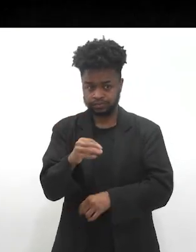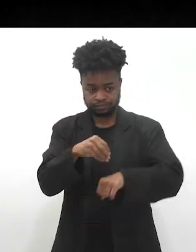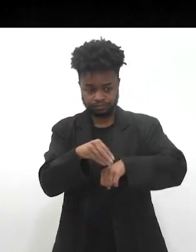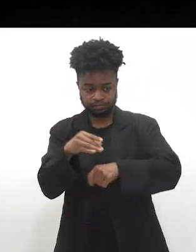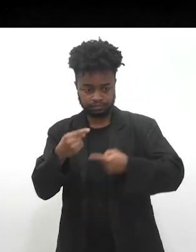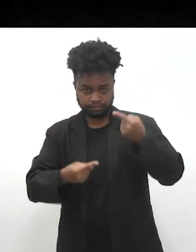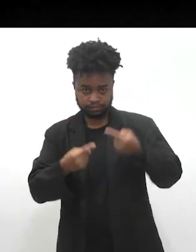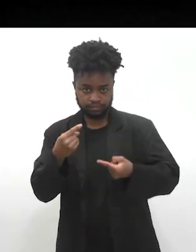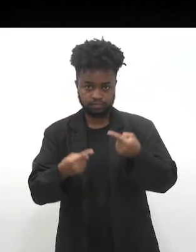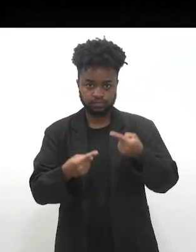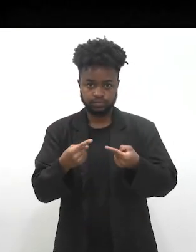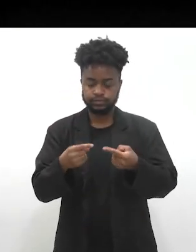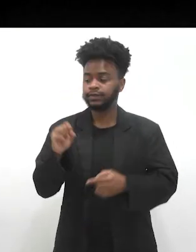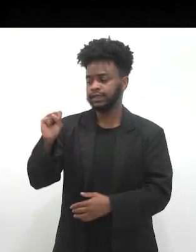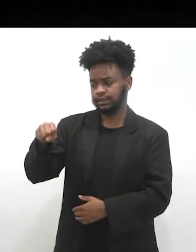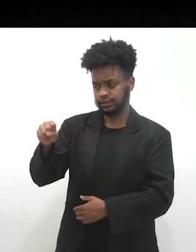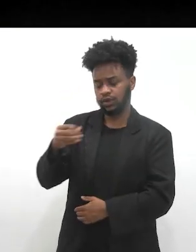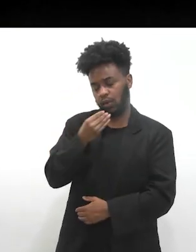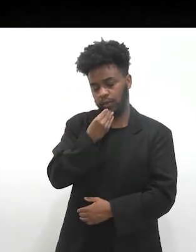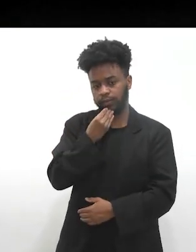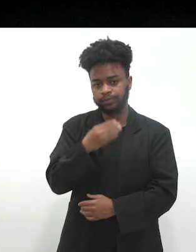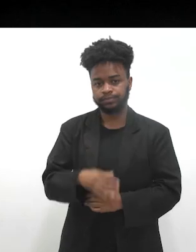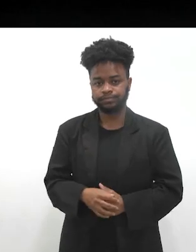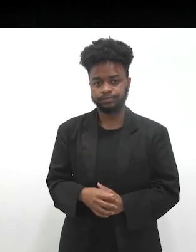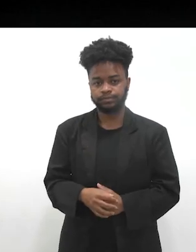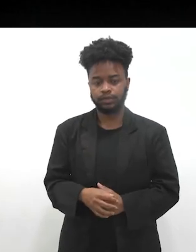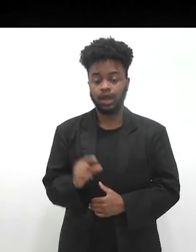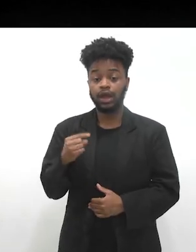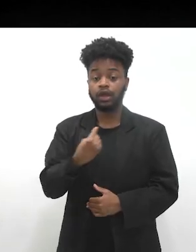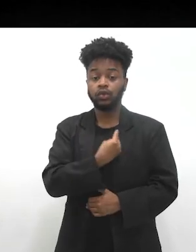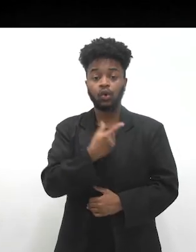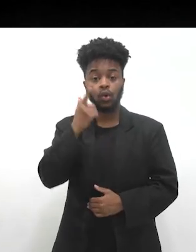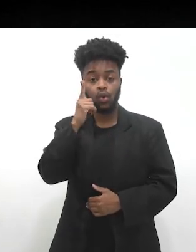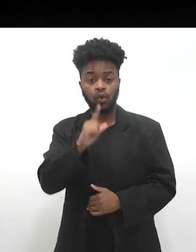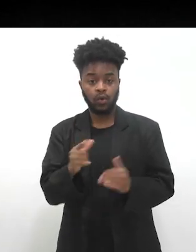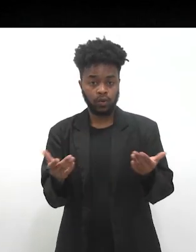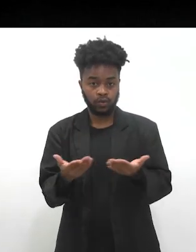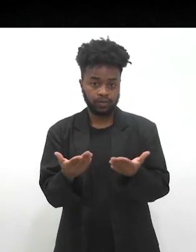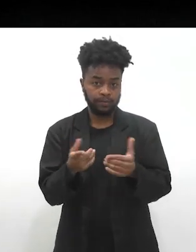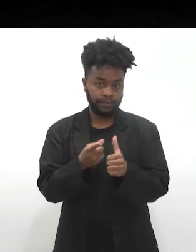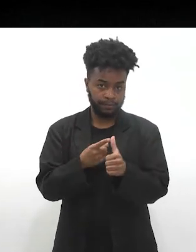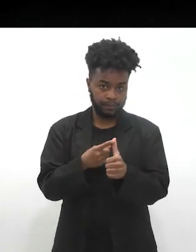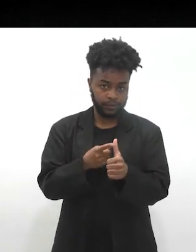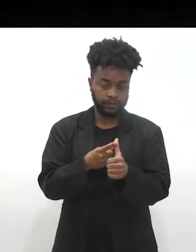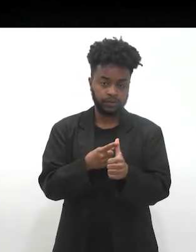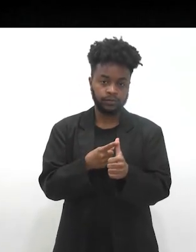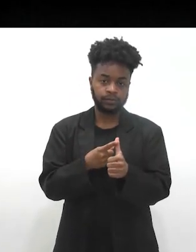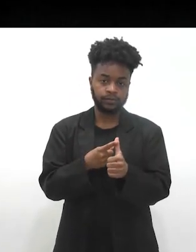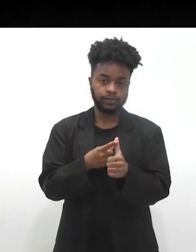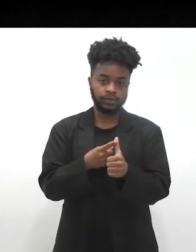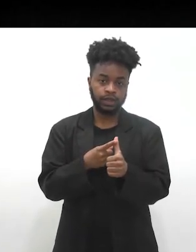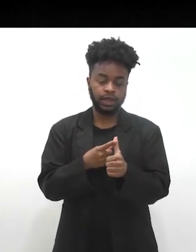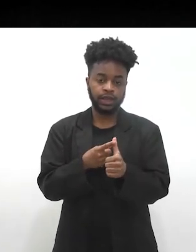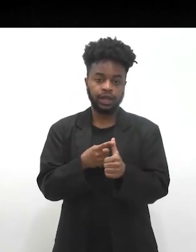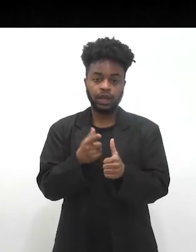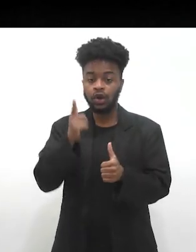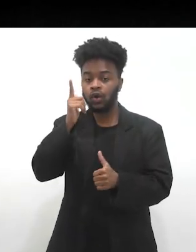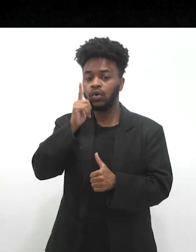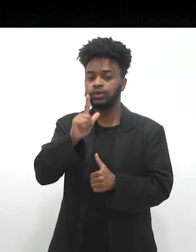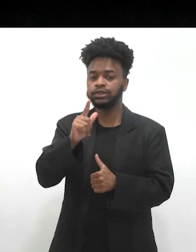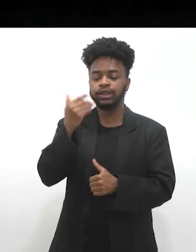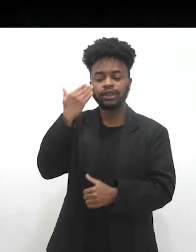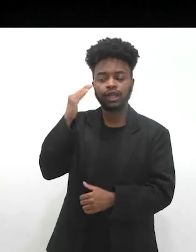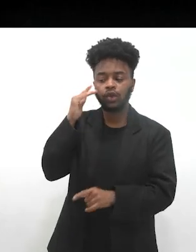os problemas das instituições? Sem sombra de dúvida. A gente consegue agora, primeiro, entender as